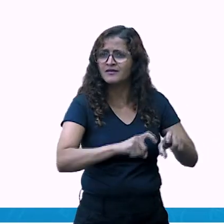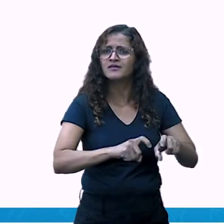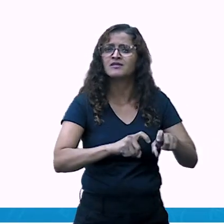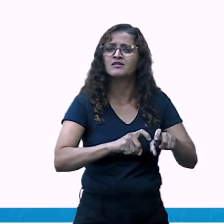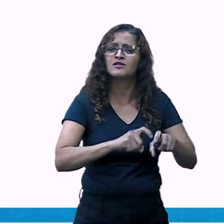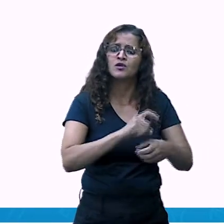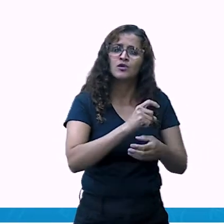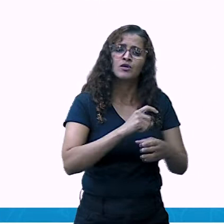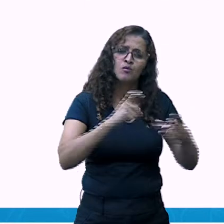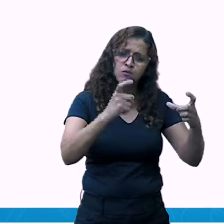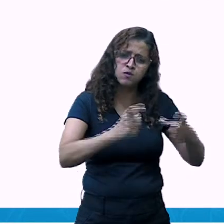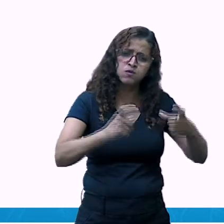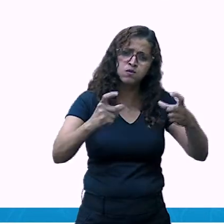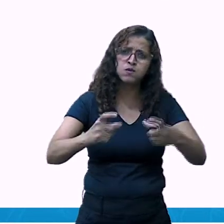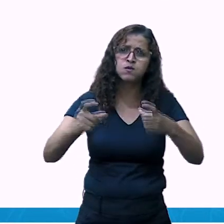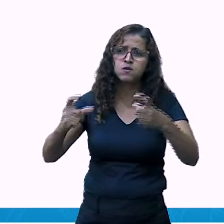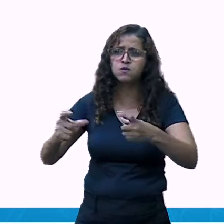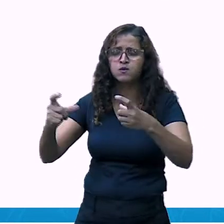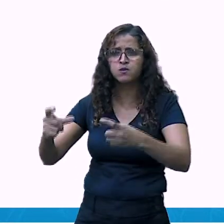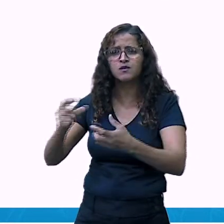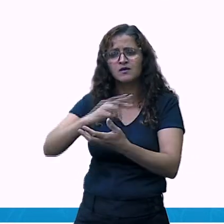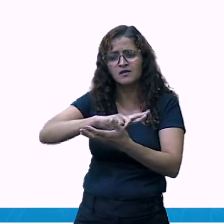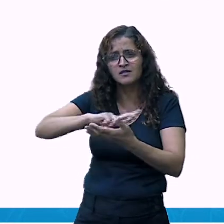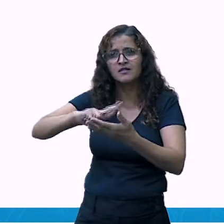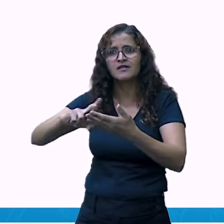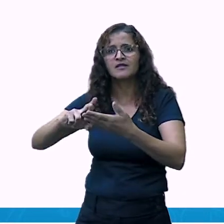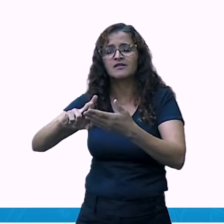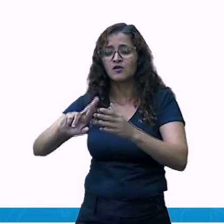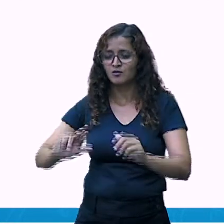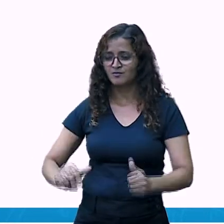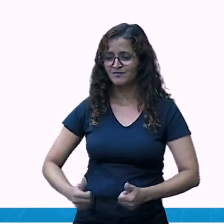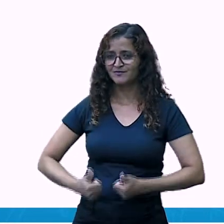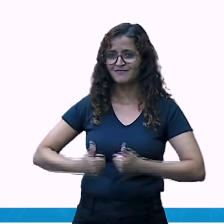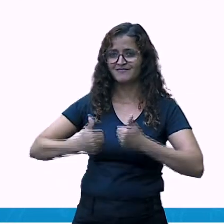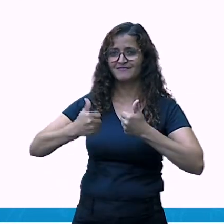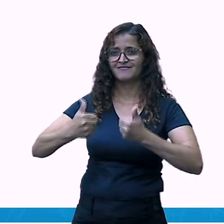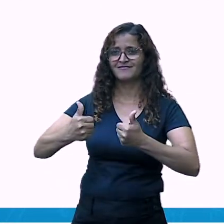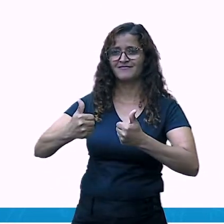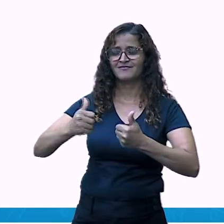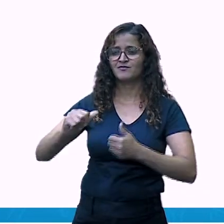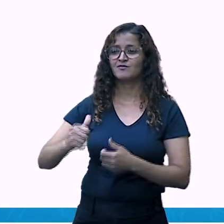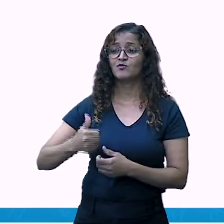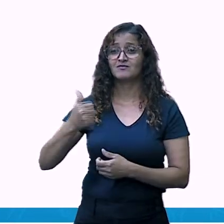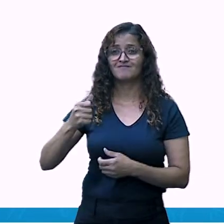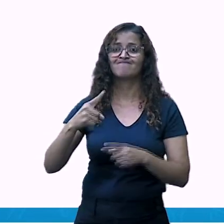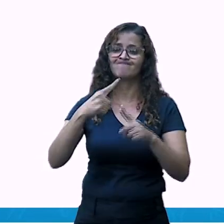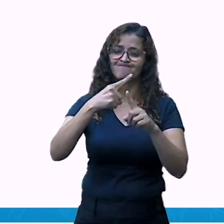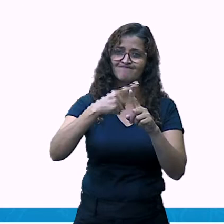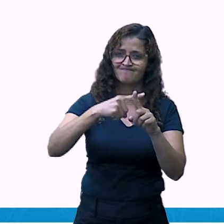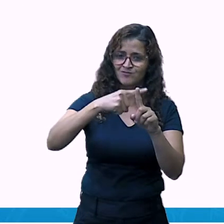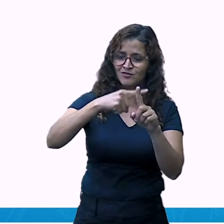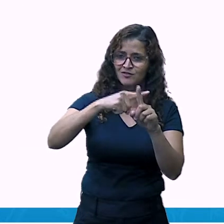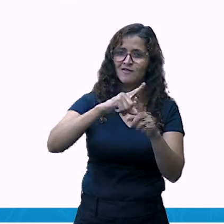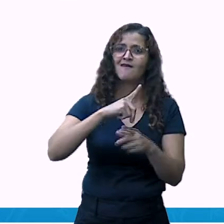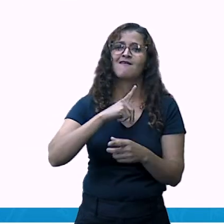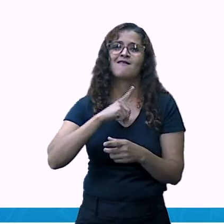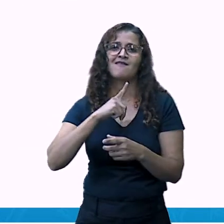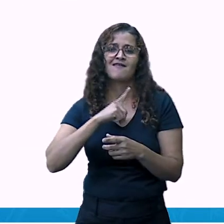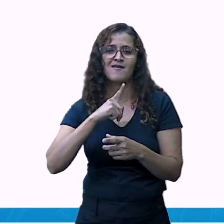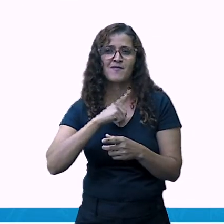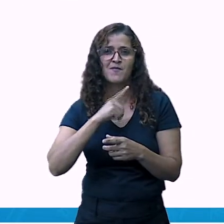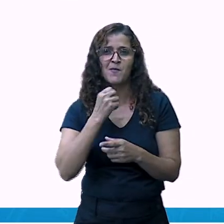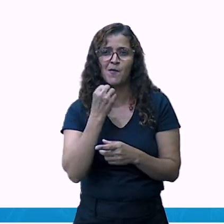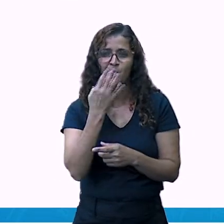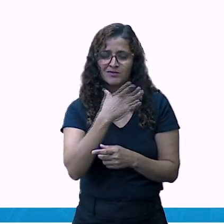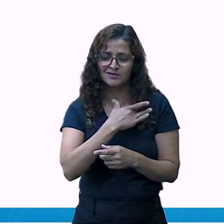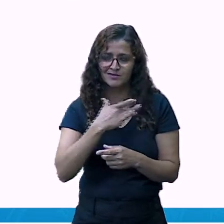mais. Então, é verdadeiro dizer que a utilização dos fungos e bactérias